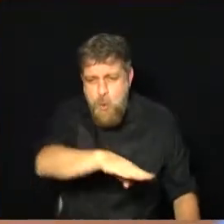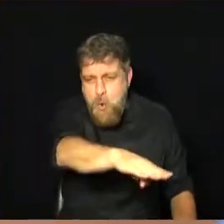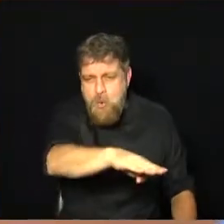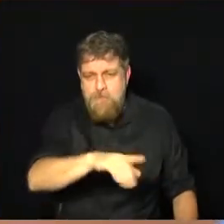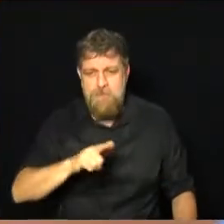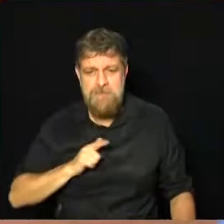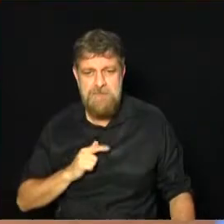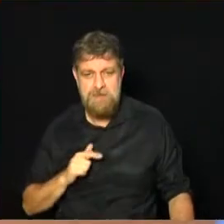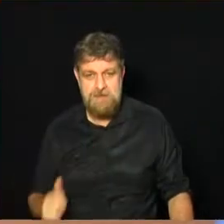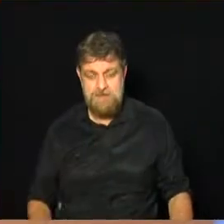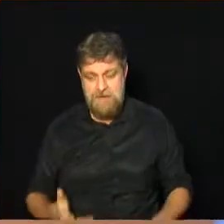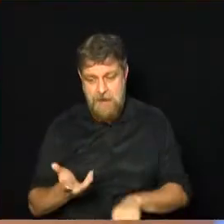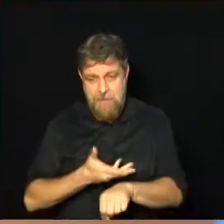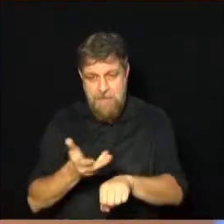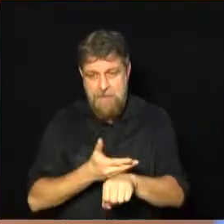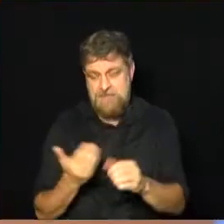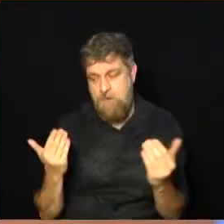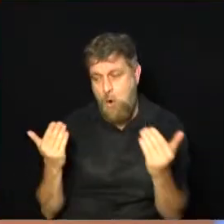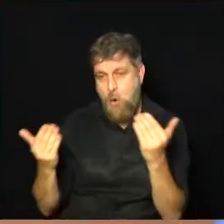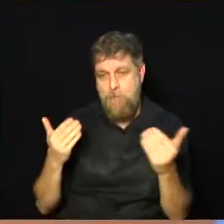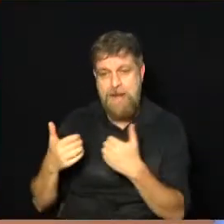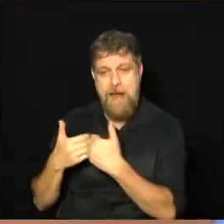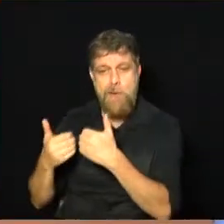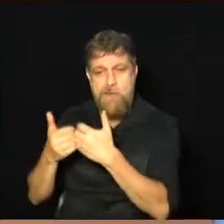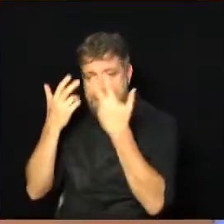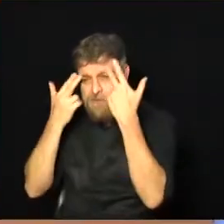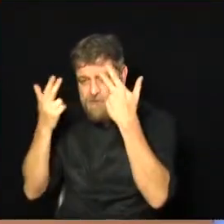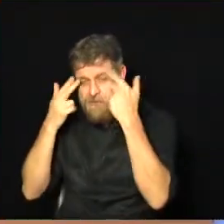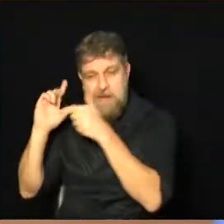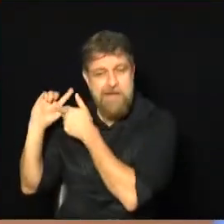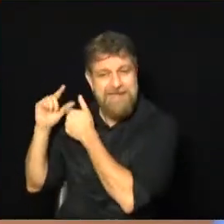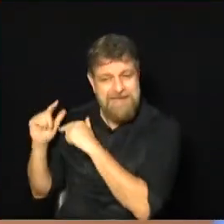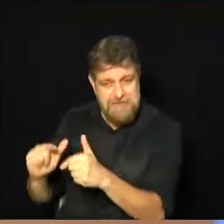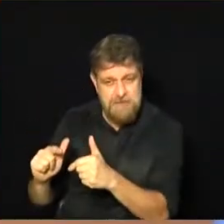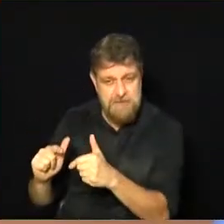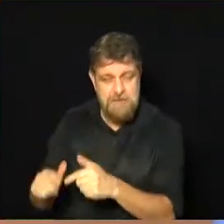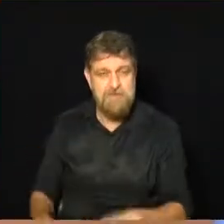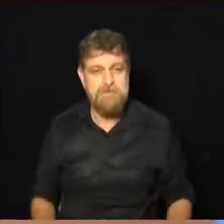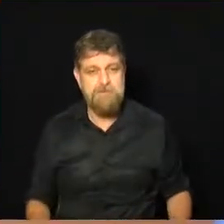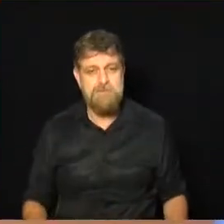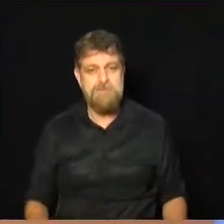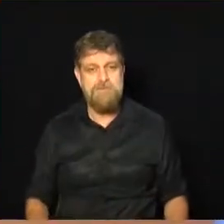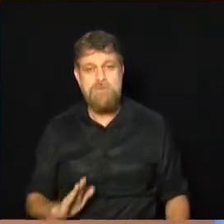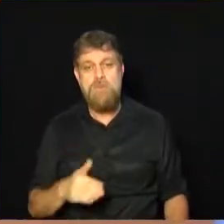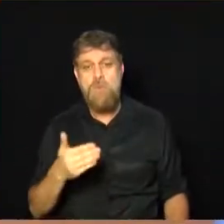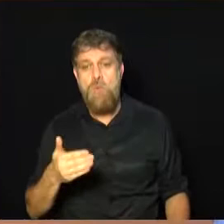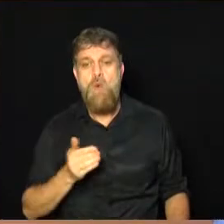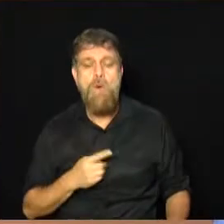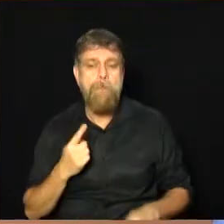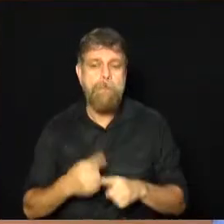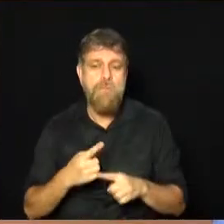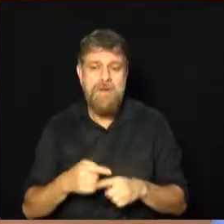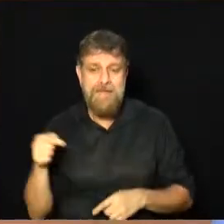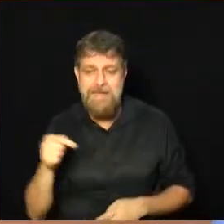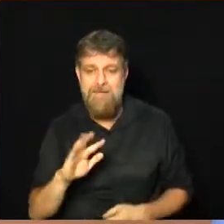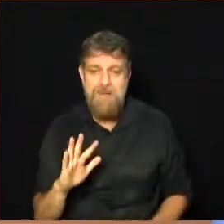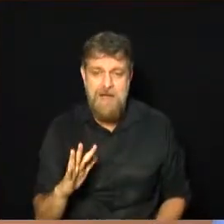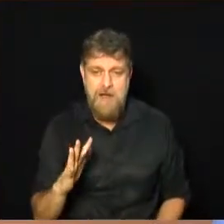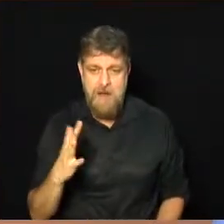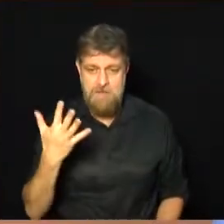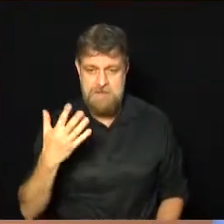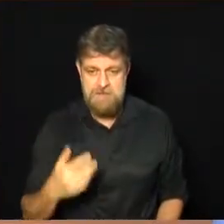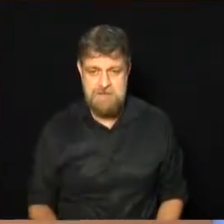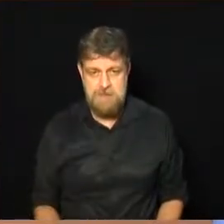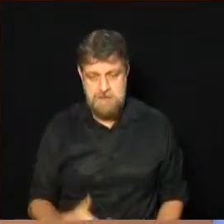move de maneira mais rápida do que os sistemas existentes por aí. Mas qual é o motivo disso acontecer? Então, acho que é isso que